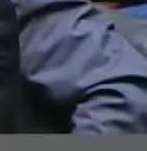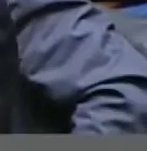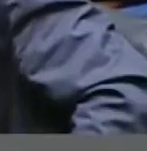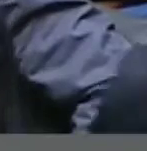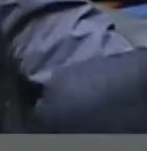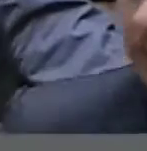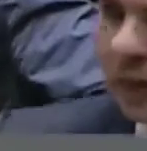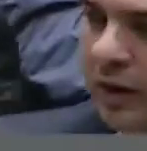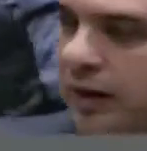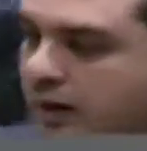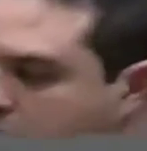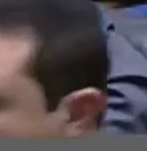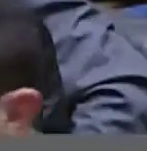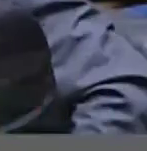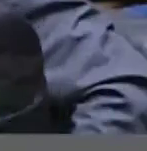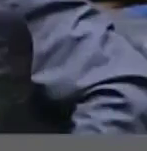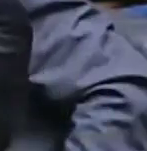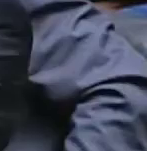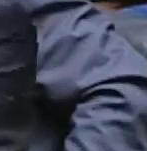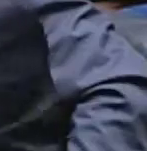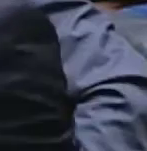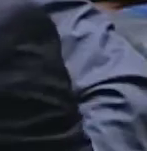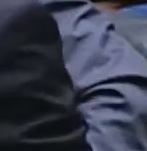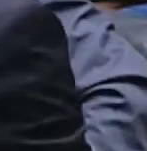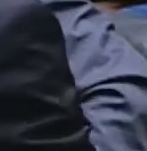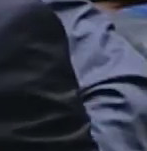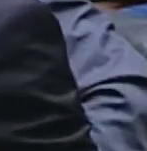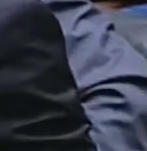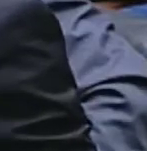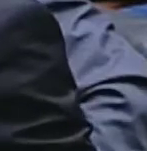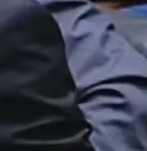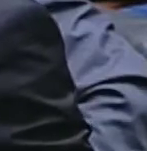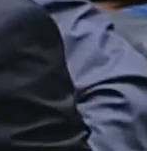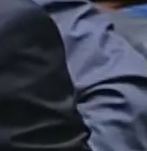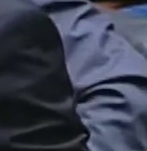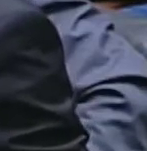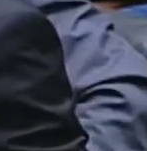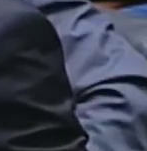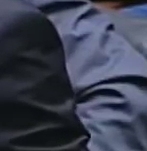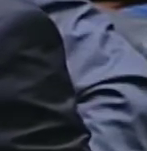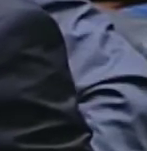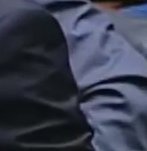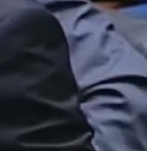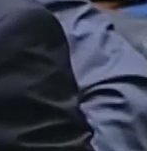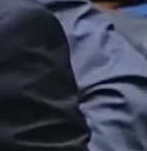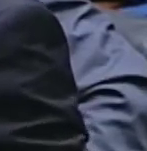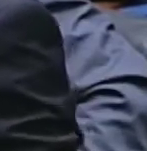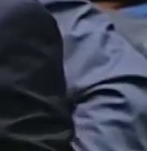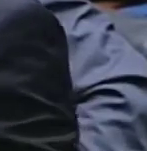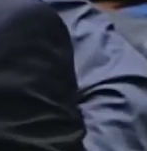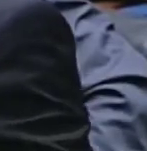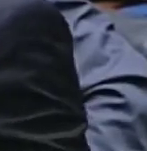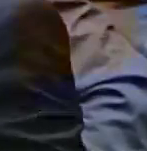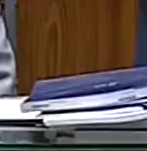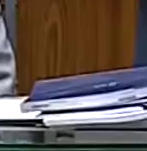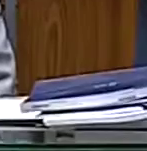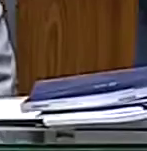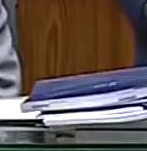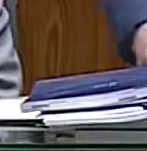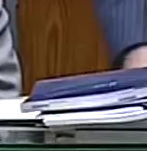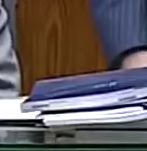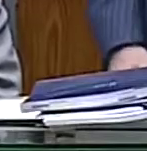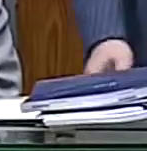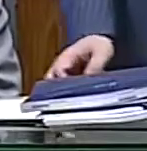a Comissão de Cultura nessa casa. E me deparei com uma realidade, senador, presidente Renan Calheiros.